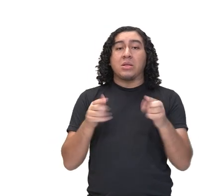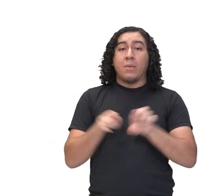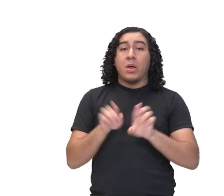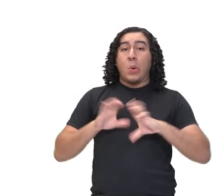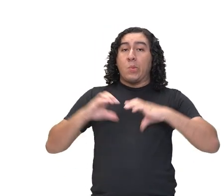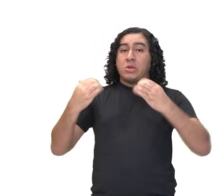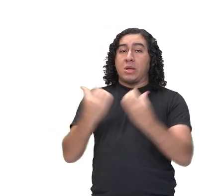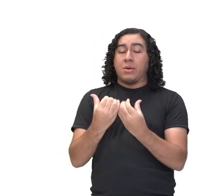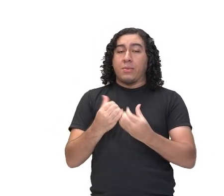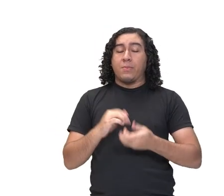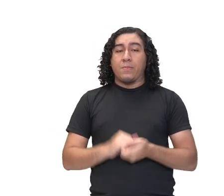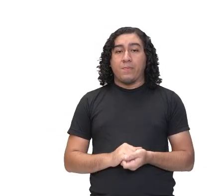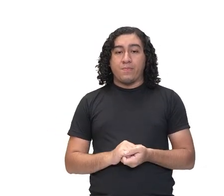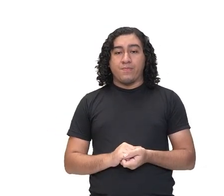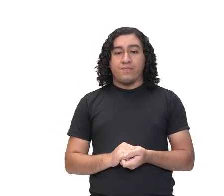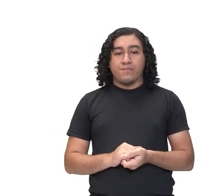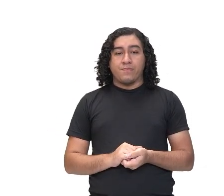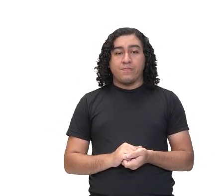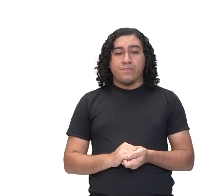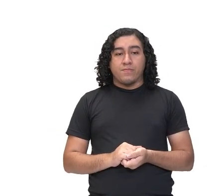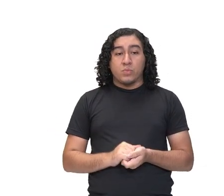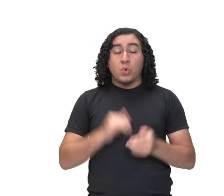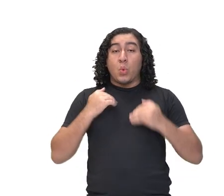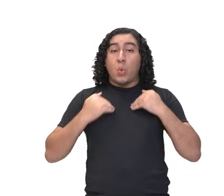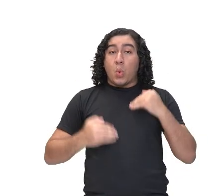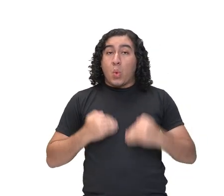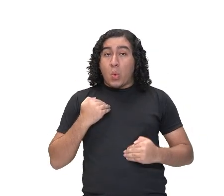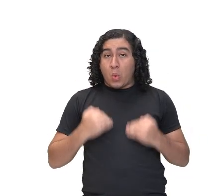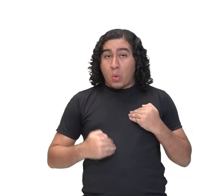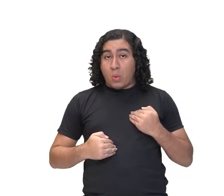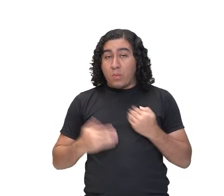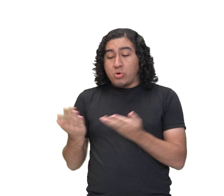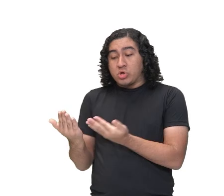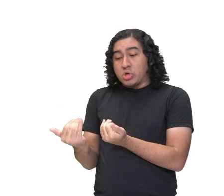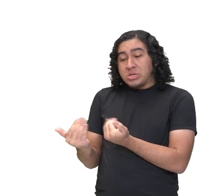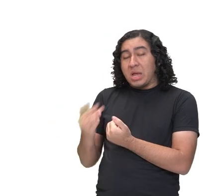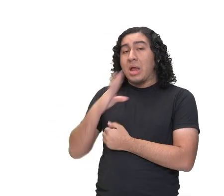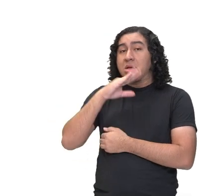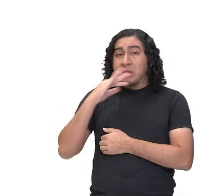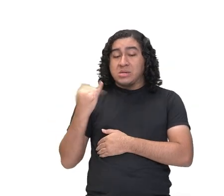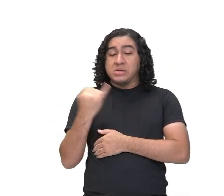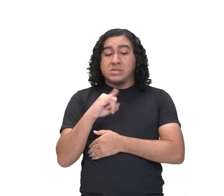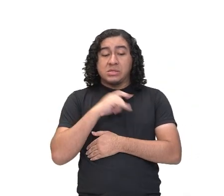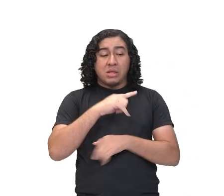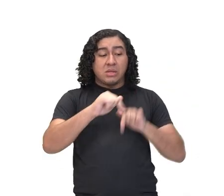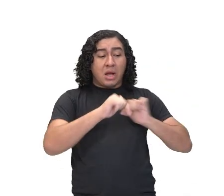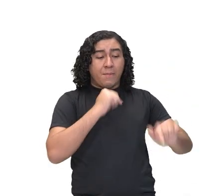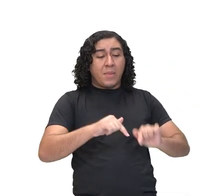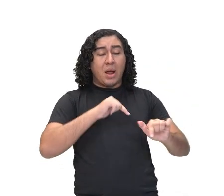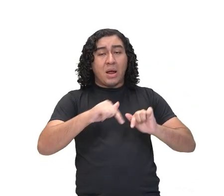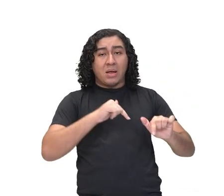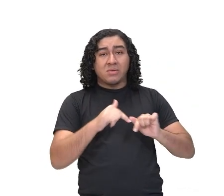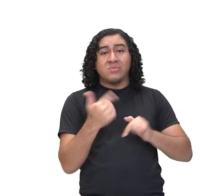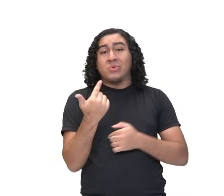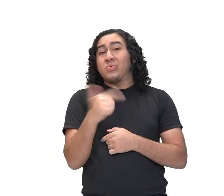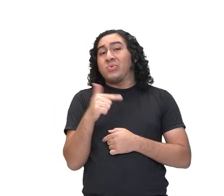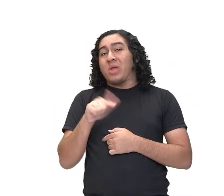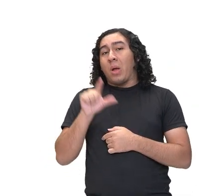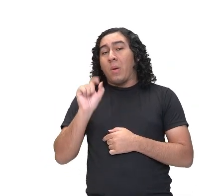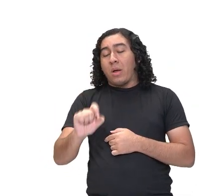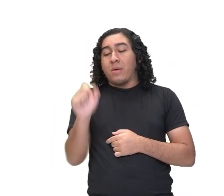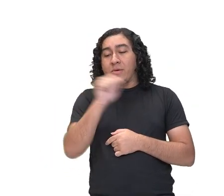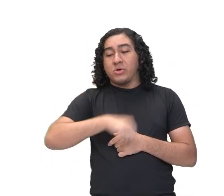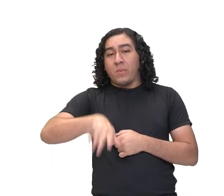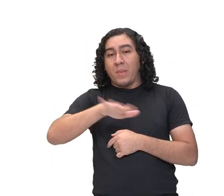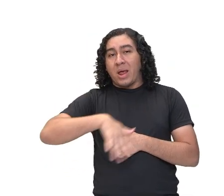comunitária. Ademais, o corpo infantil e adolescente, se estiver trabalhando, não desfruta de espaço